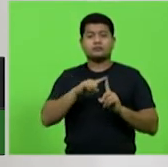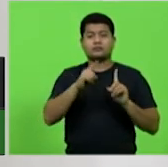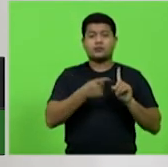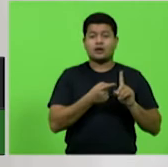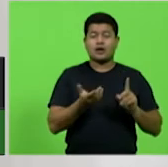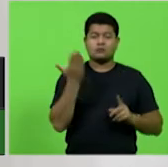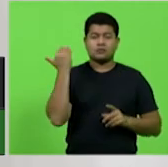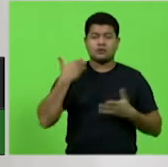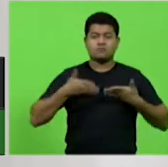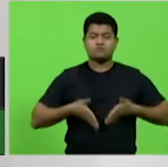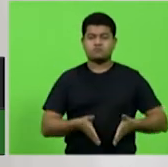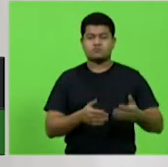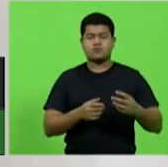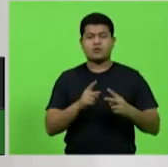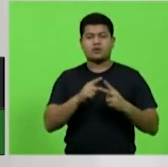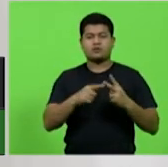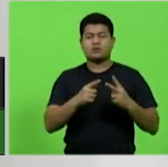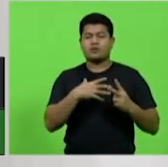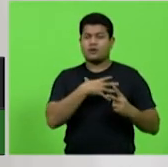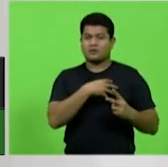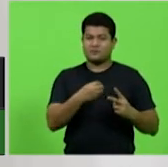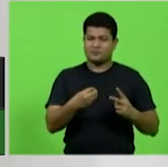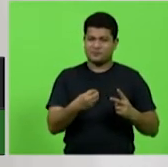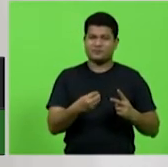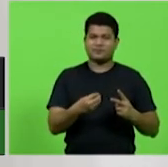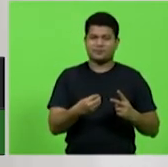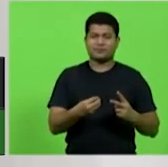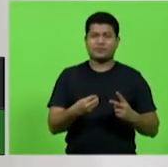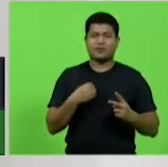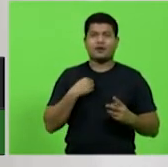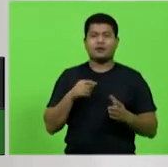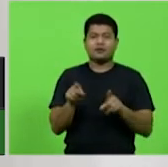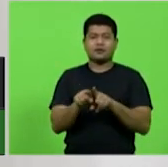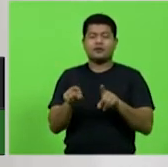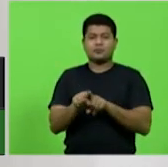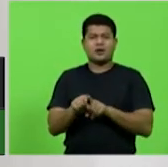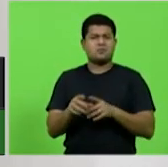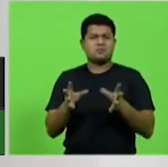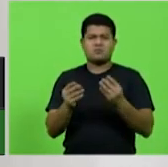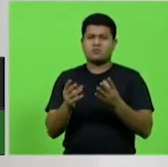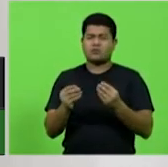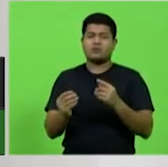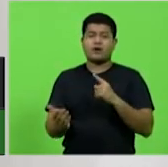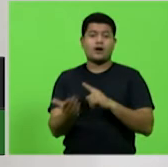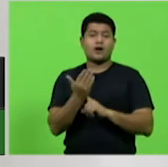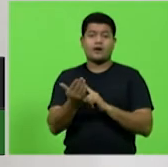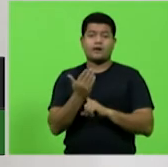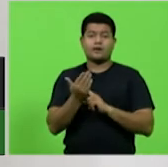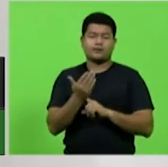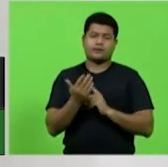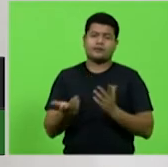sendo incontáveis vezes, nos momentos mais difíceis, a minha família.